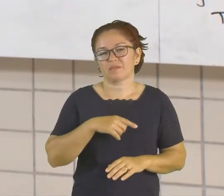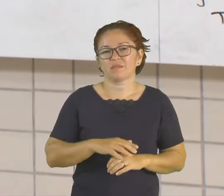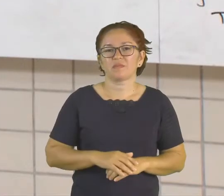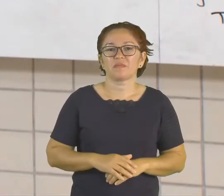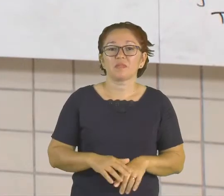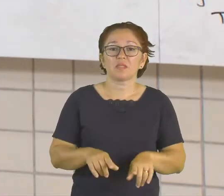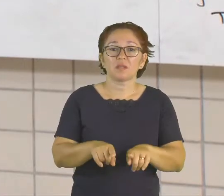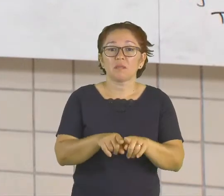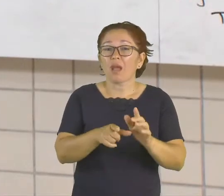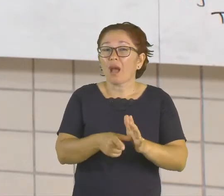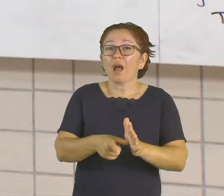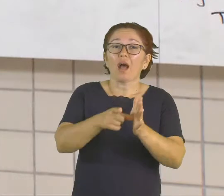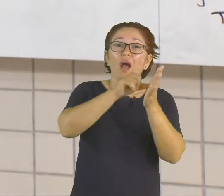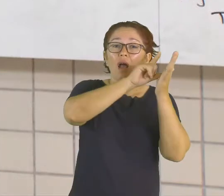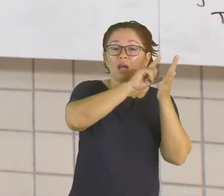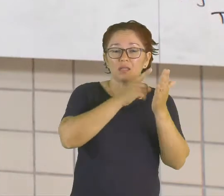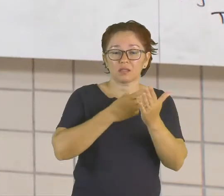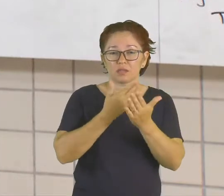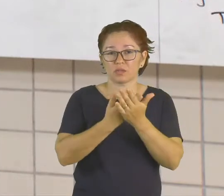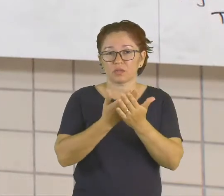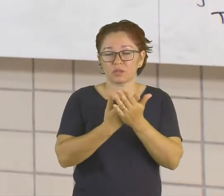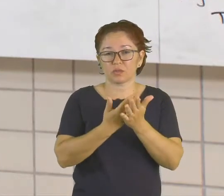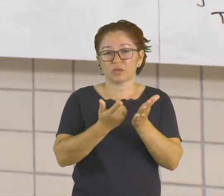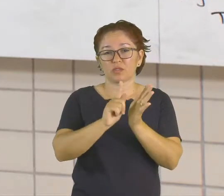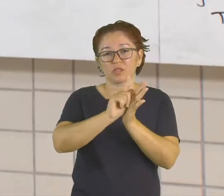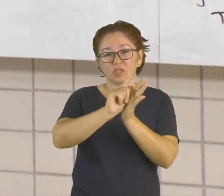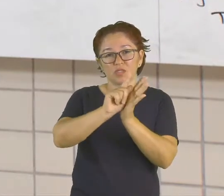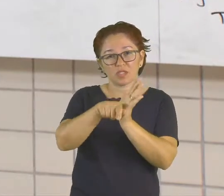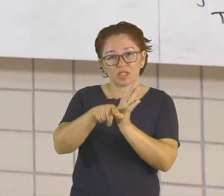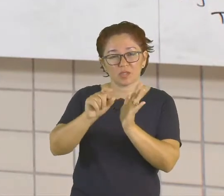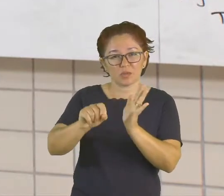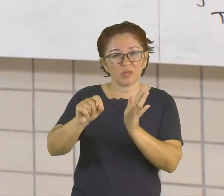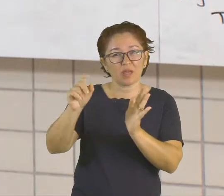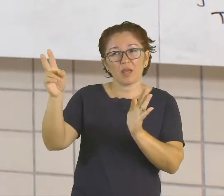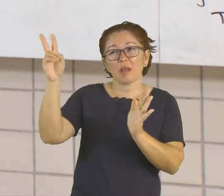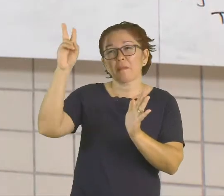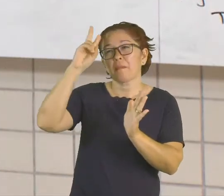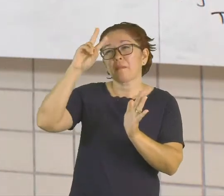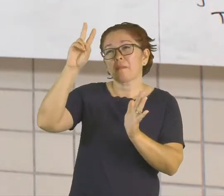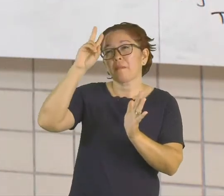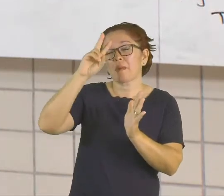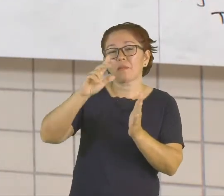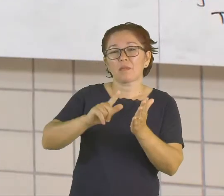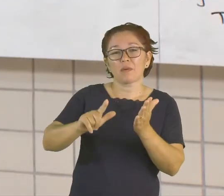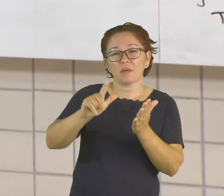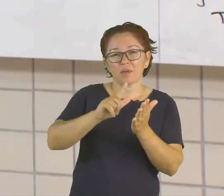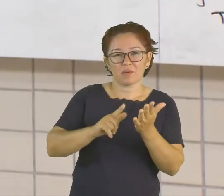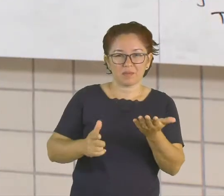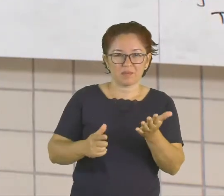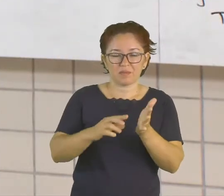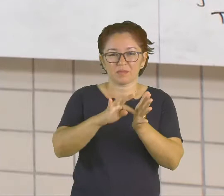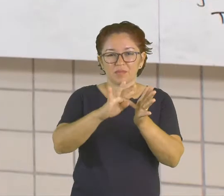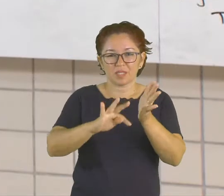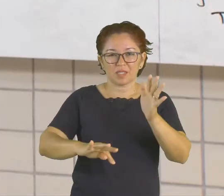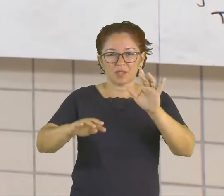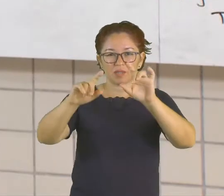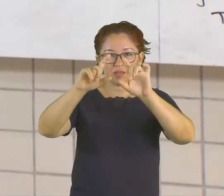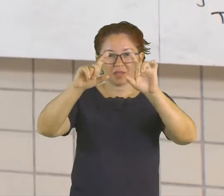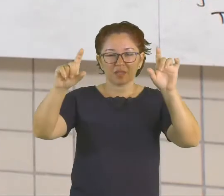o gênero Memórias Literárias com o texto Lendas da Minha Infância, vocês